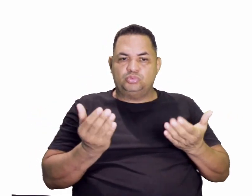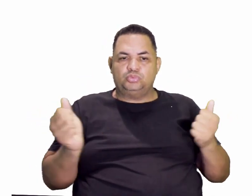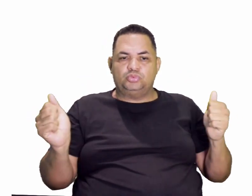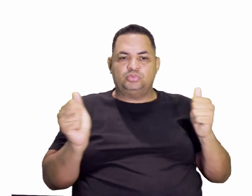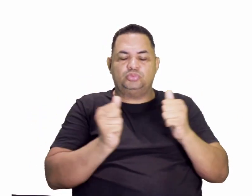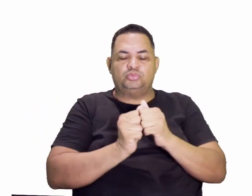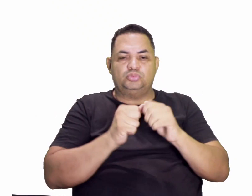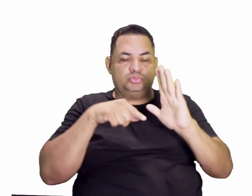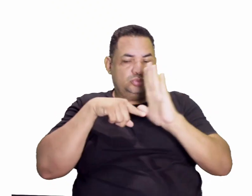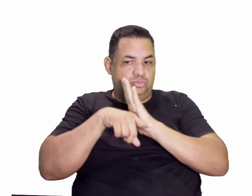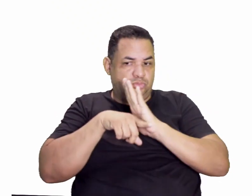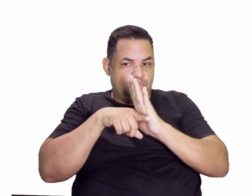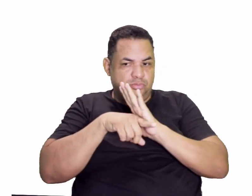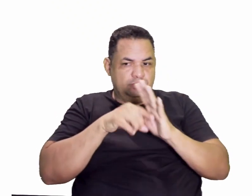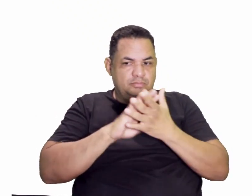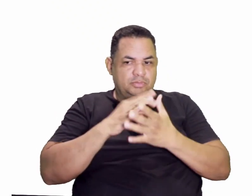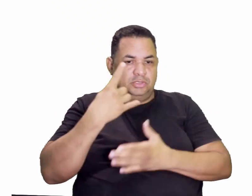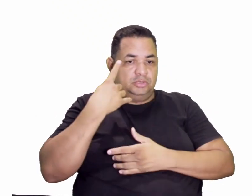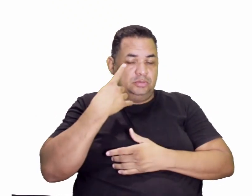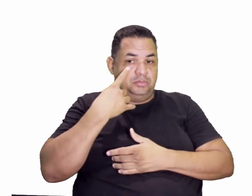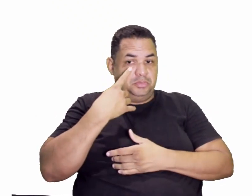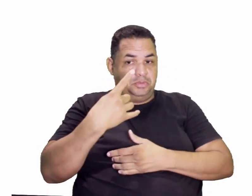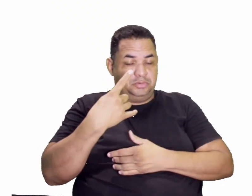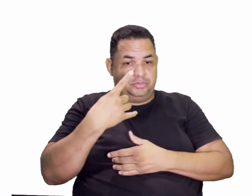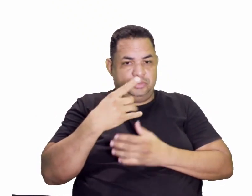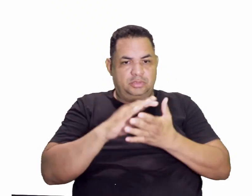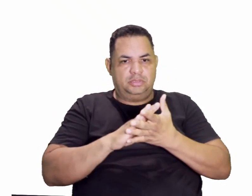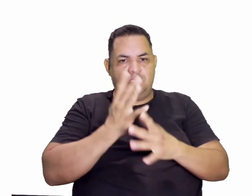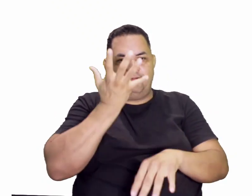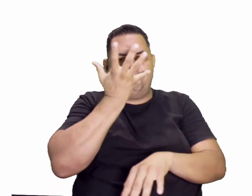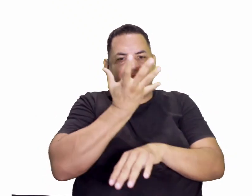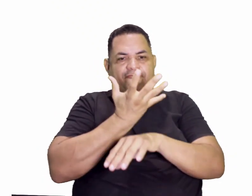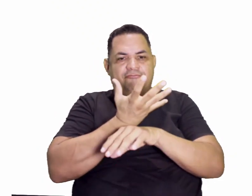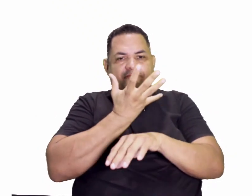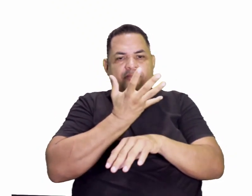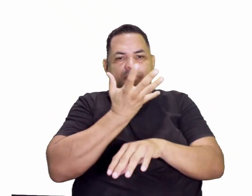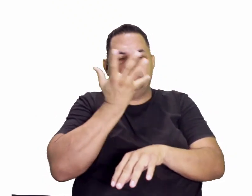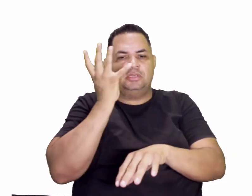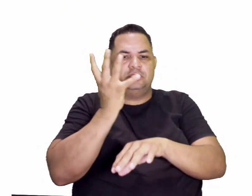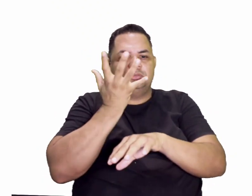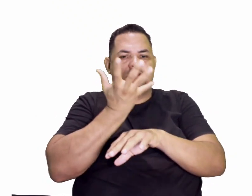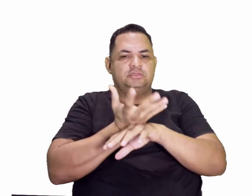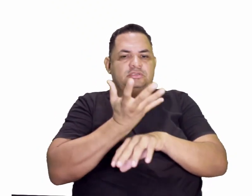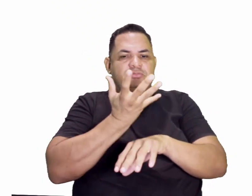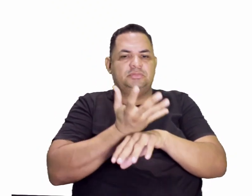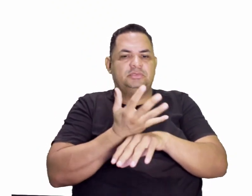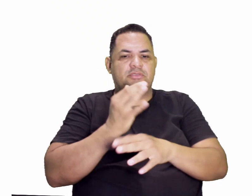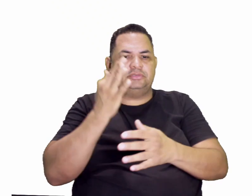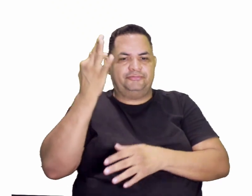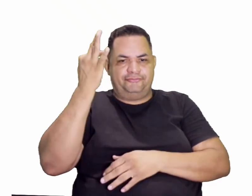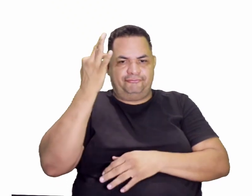confirmação vocês podem ver no componente curricular de física, tá? Eles têm esse lado aqui também.